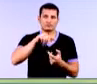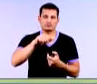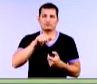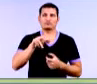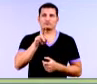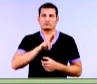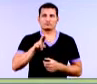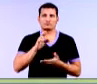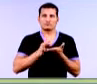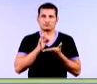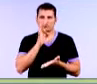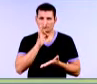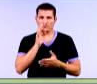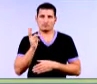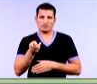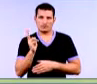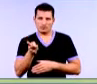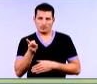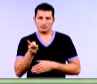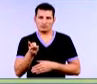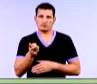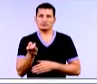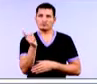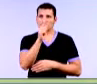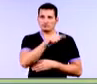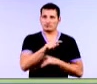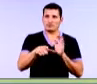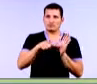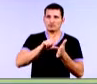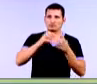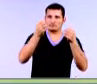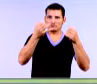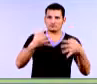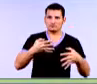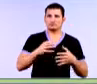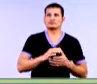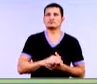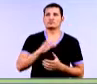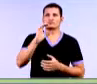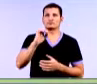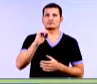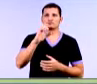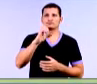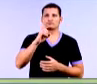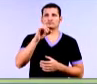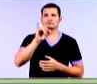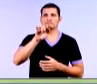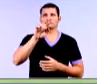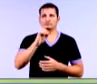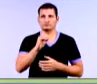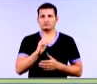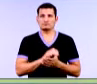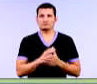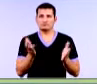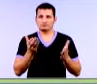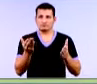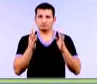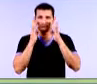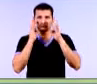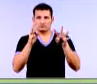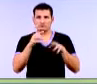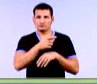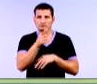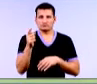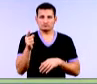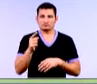a mesma coisa que eu fiz com o pseudocódigo. O que eu gostaria de chamar a atenção aqui em Java para